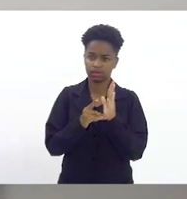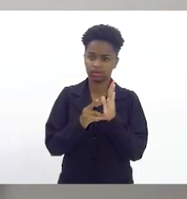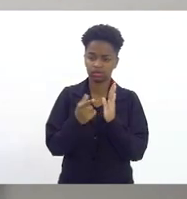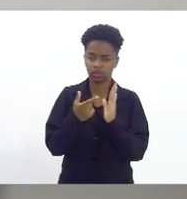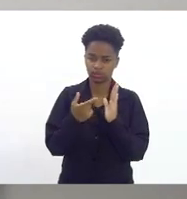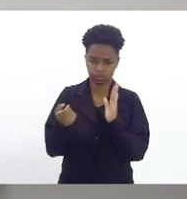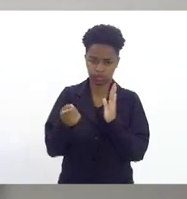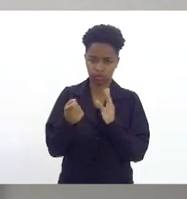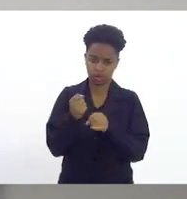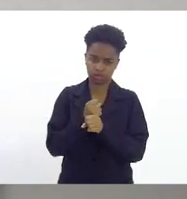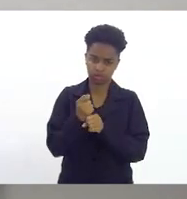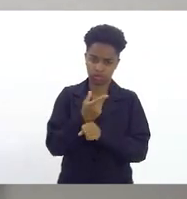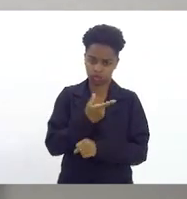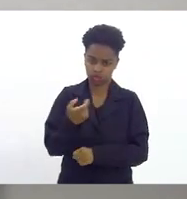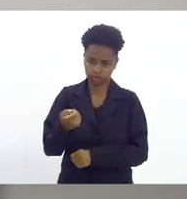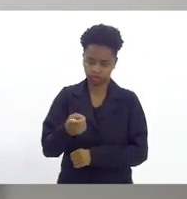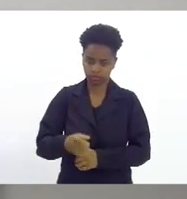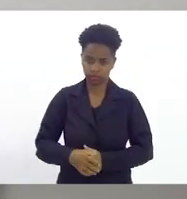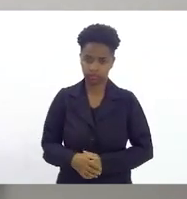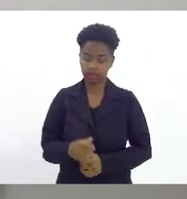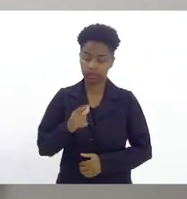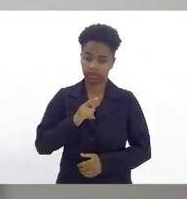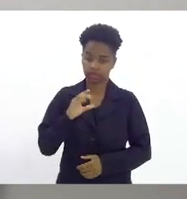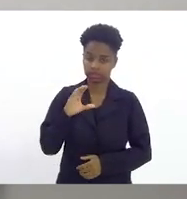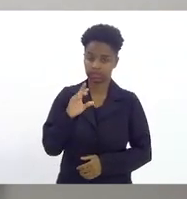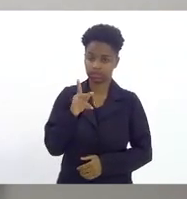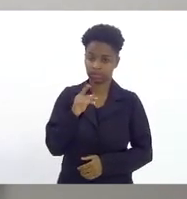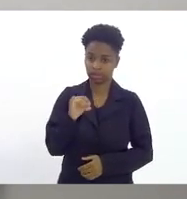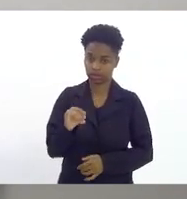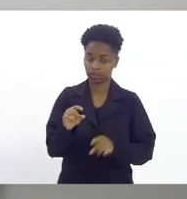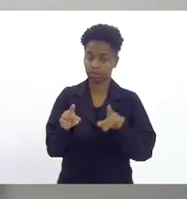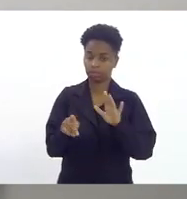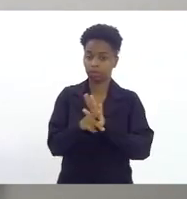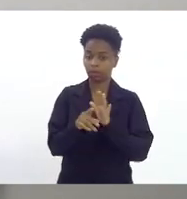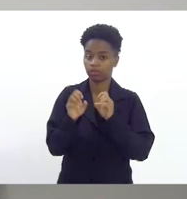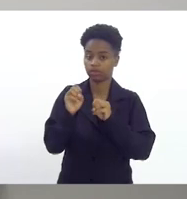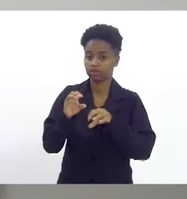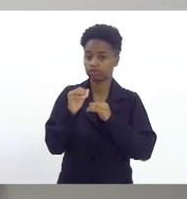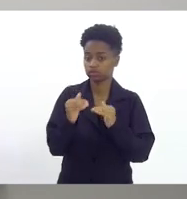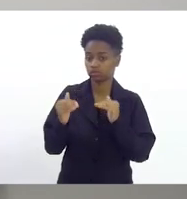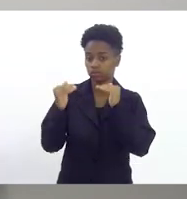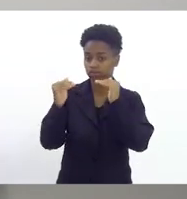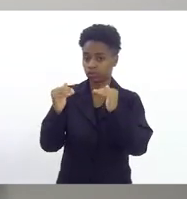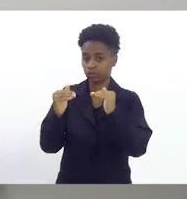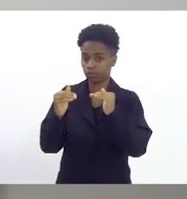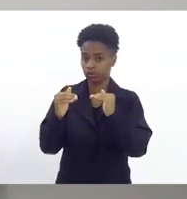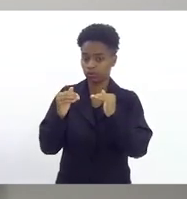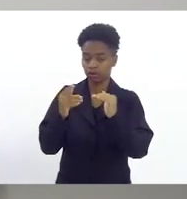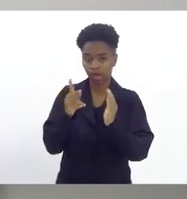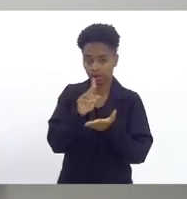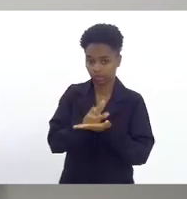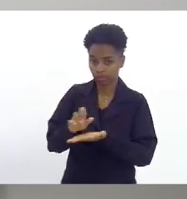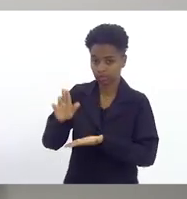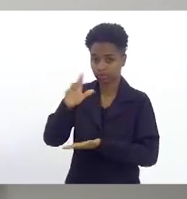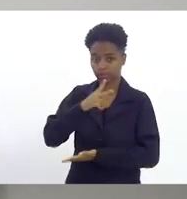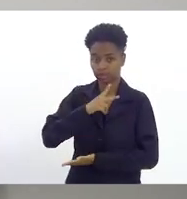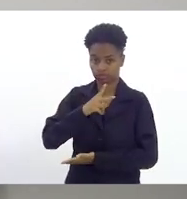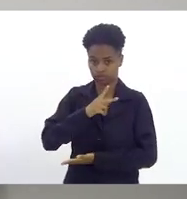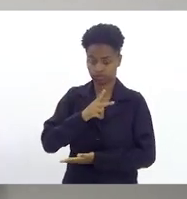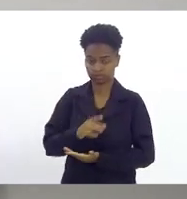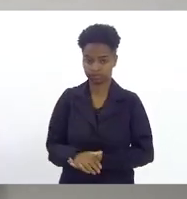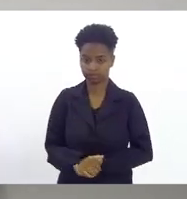2000 fez uma uma CPI do ensino superior nas universidades do ensino superior privado